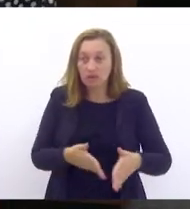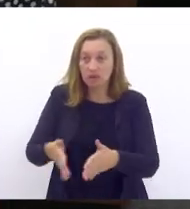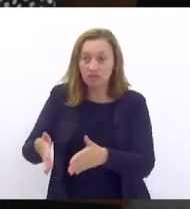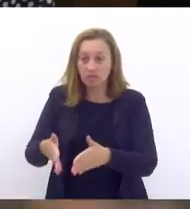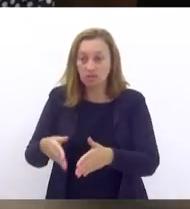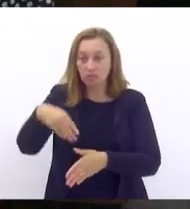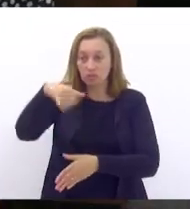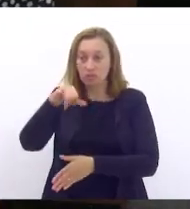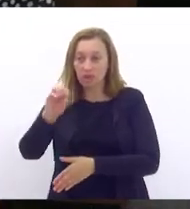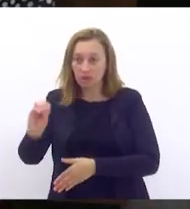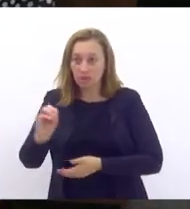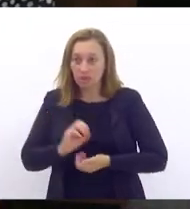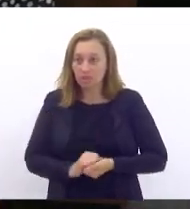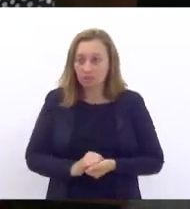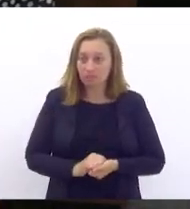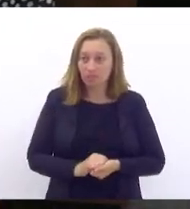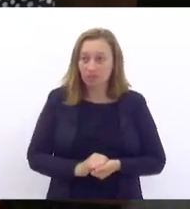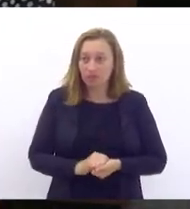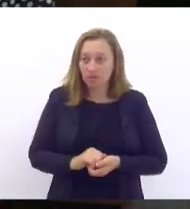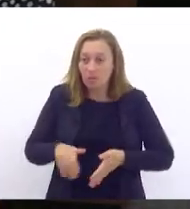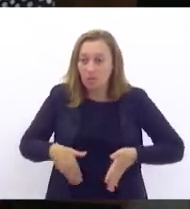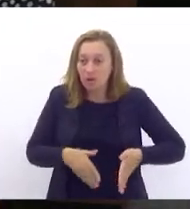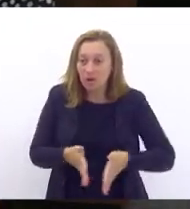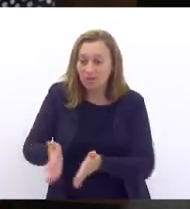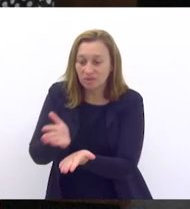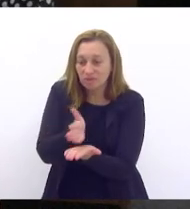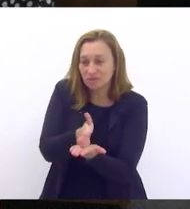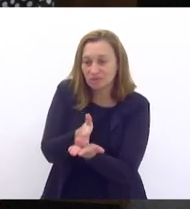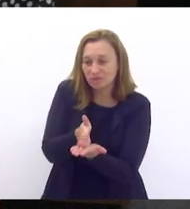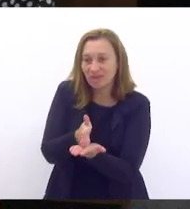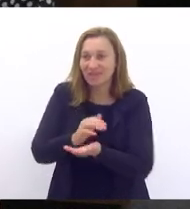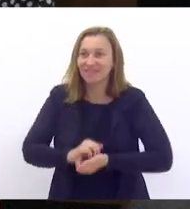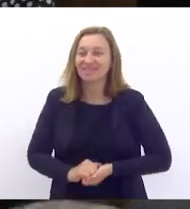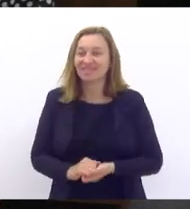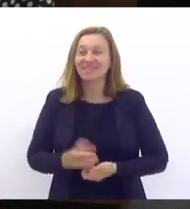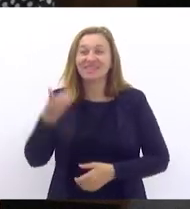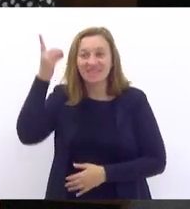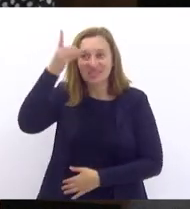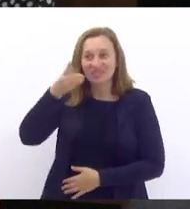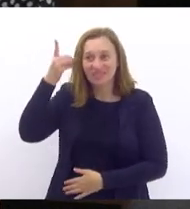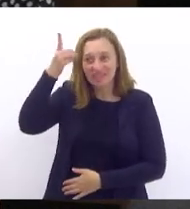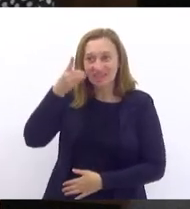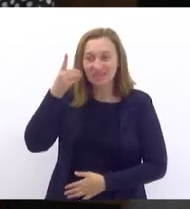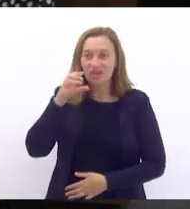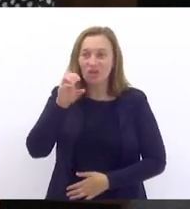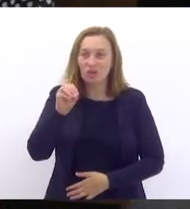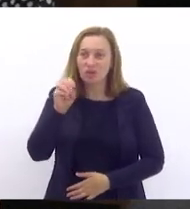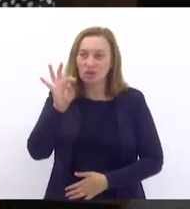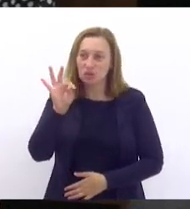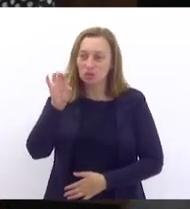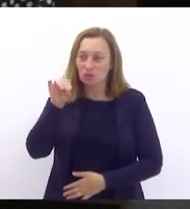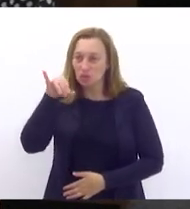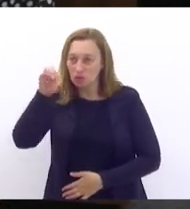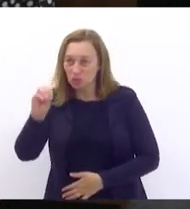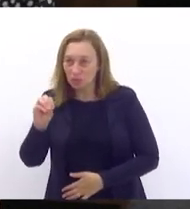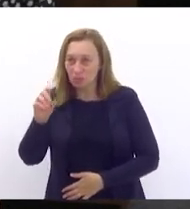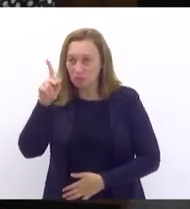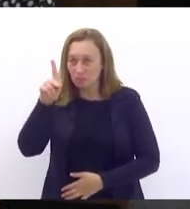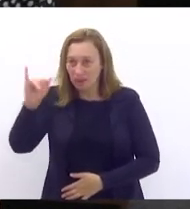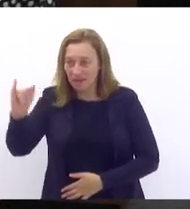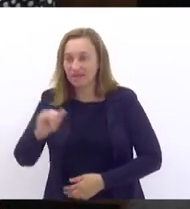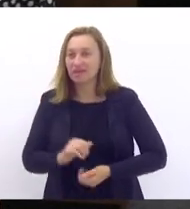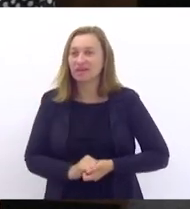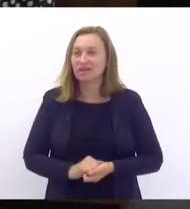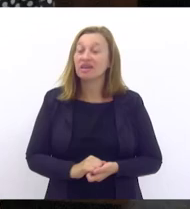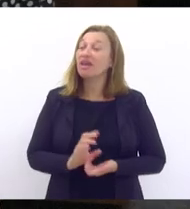Meio. O Caminho do Meio, deputado Ottoni Pai, o Caminho